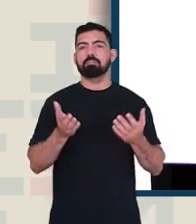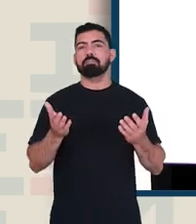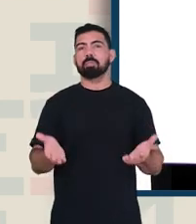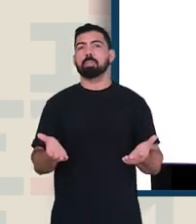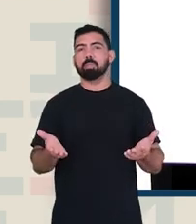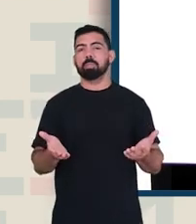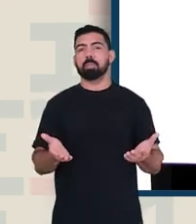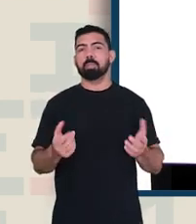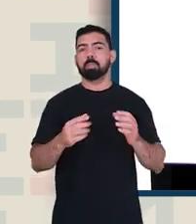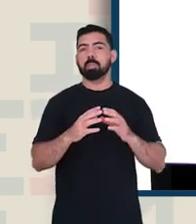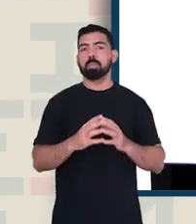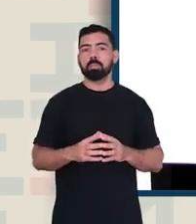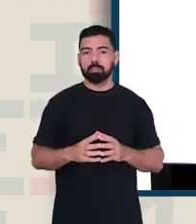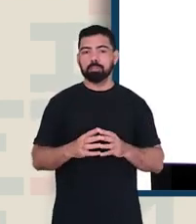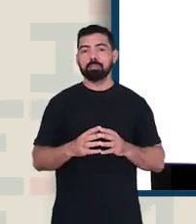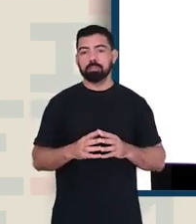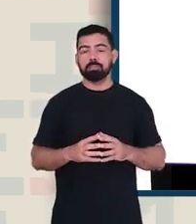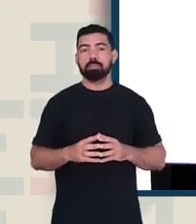Daí,